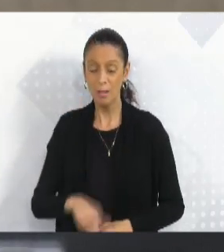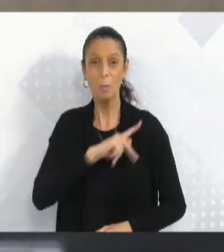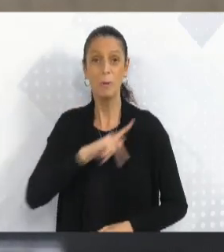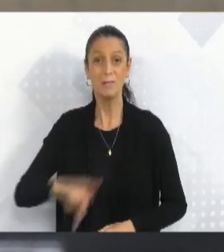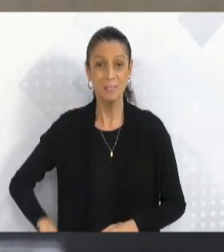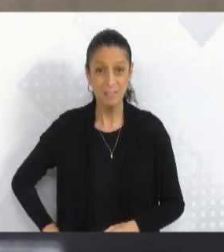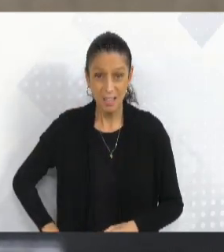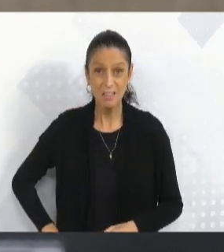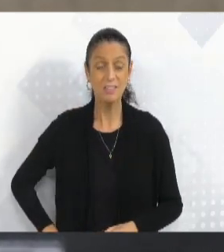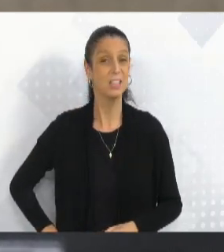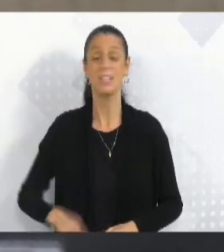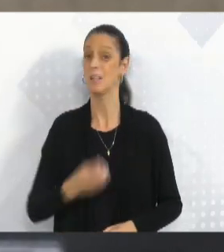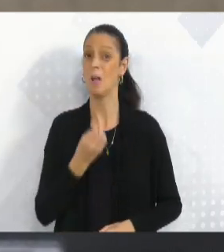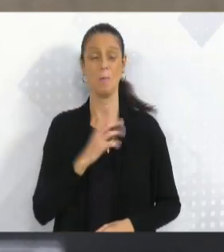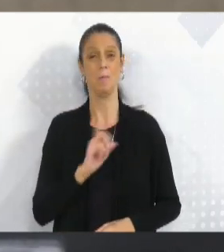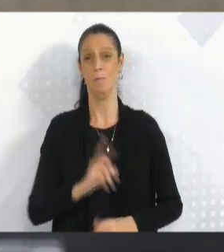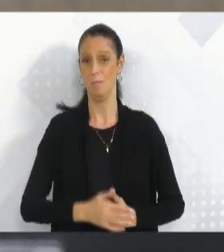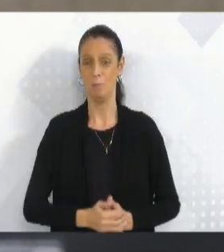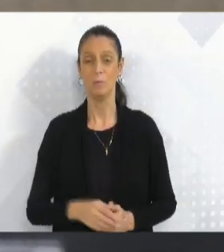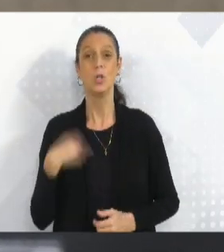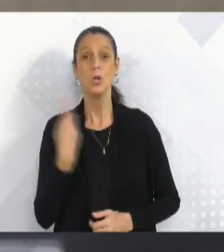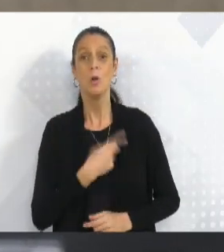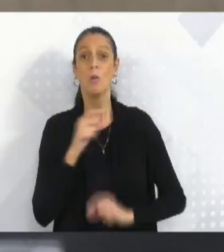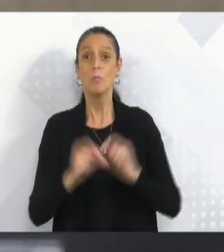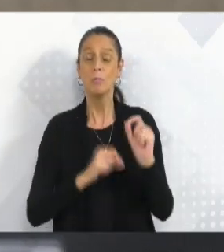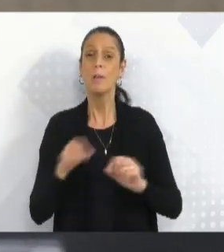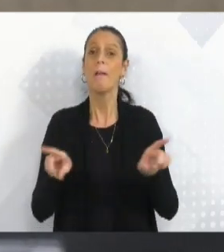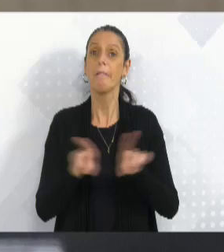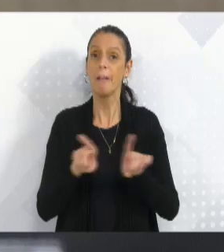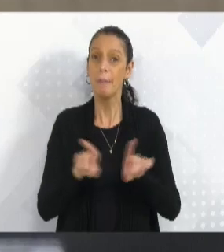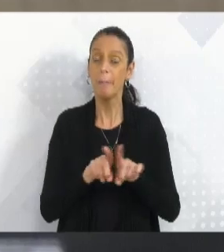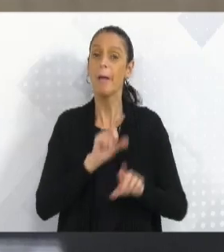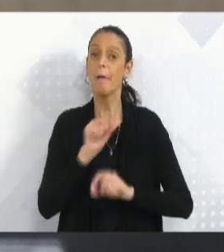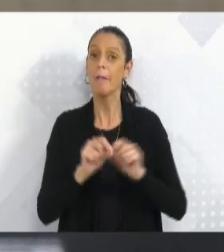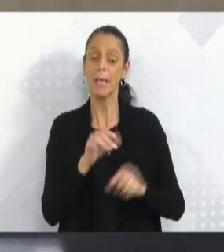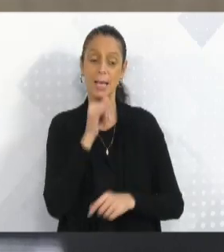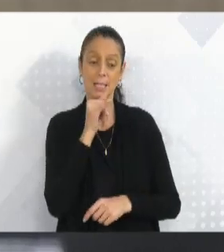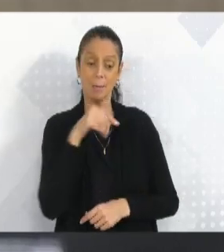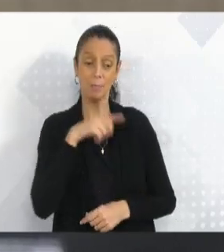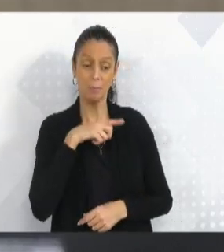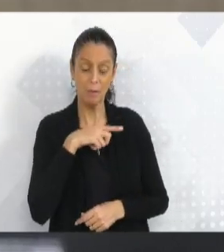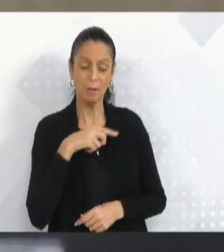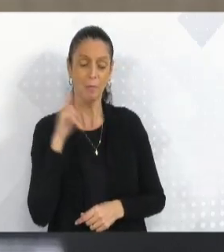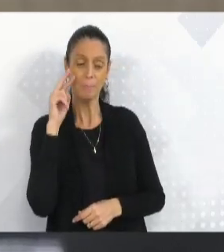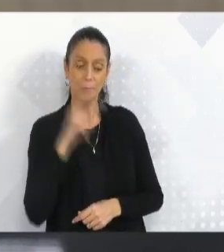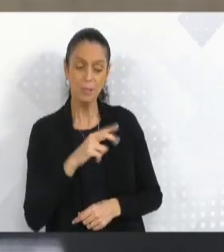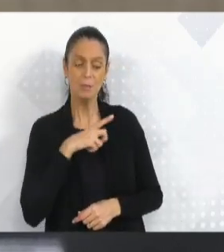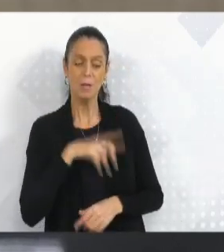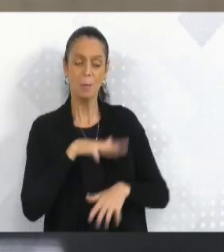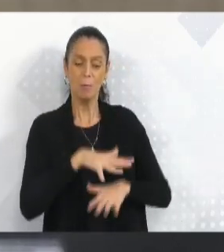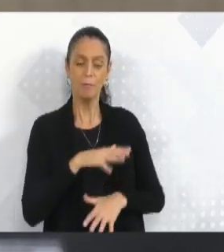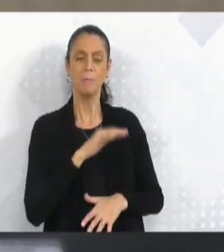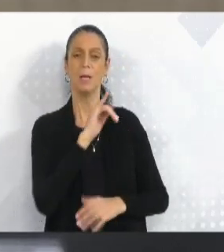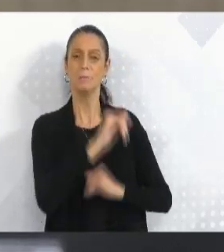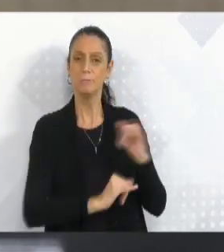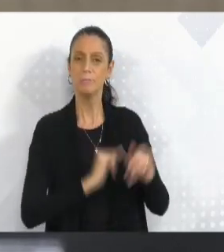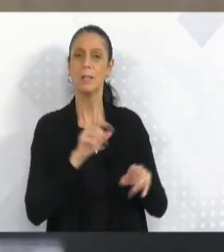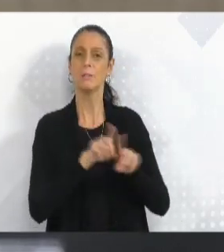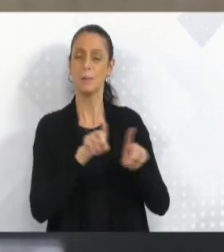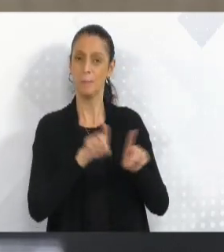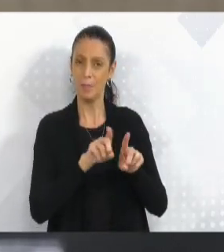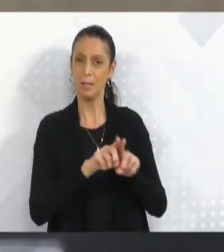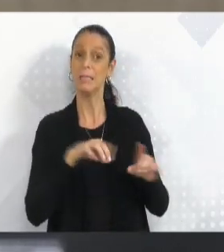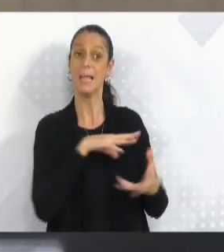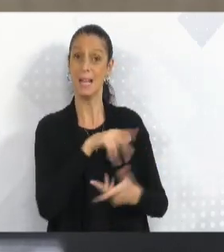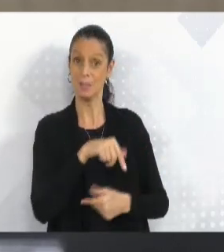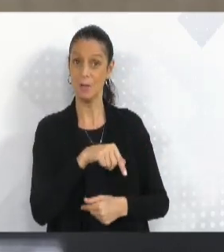hoje nós somos reféns de movimentos internacionais que Fazem Acontecer os